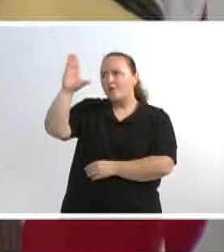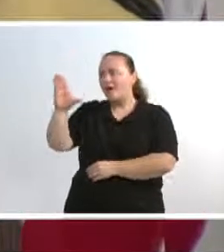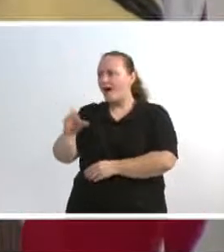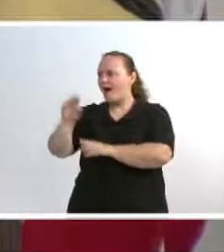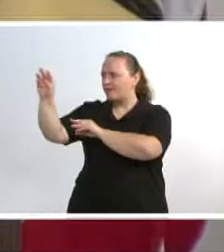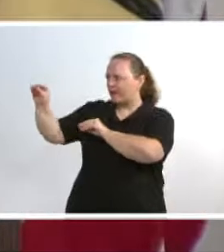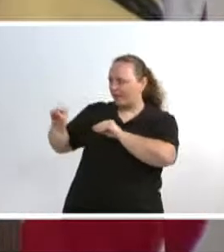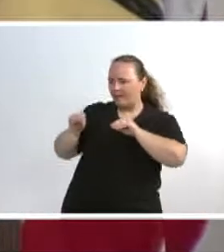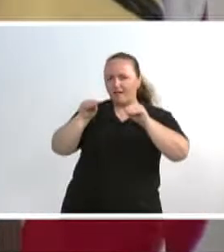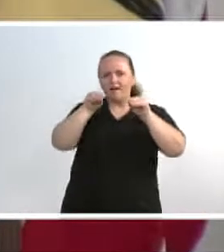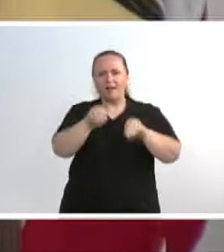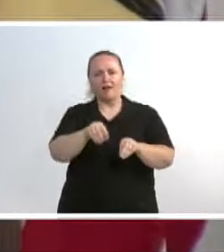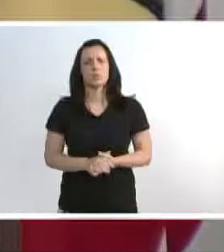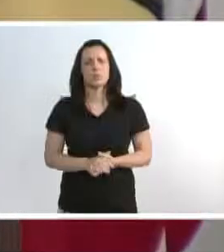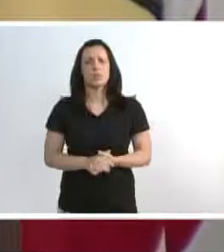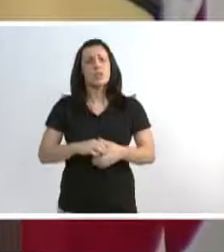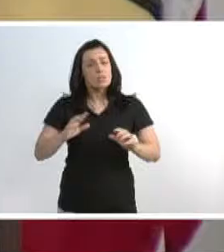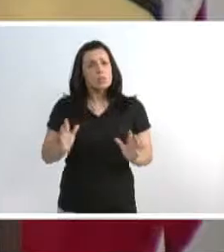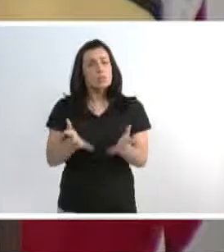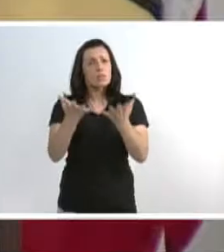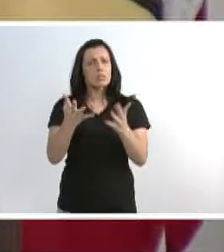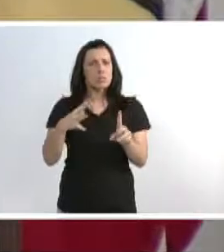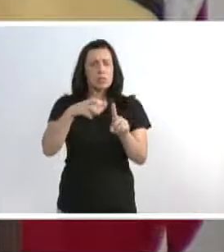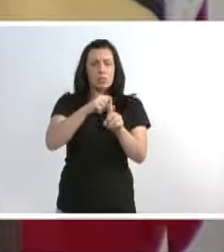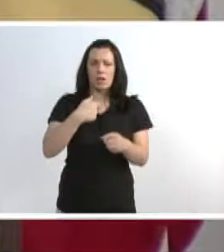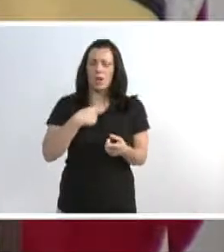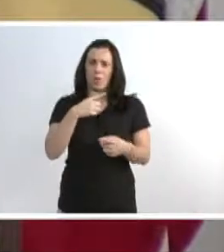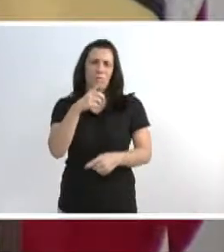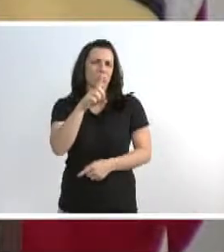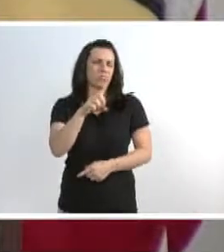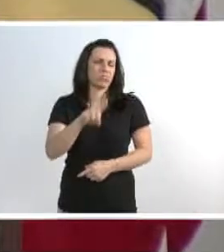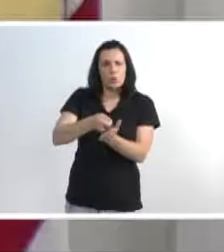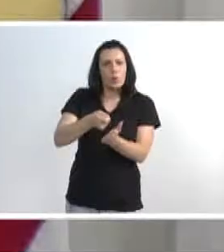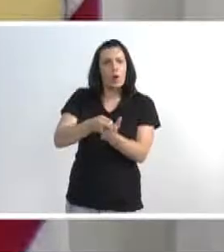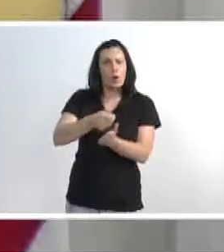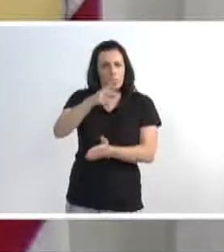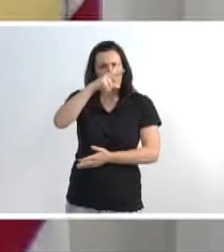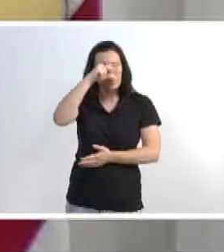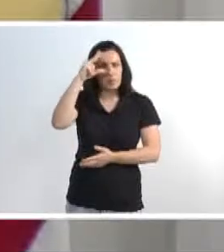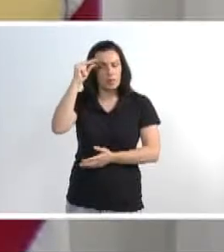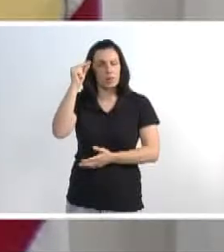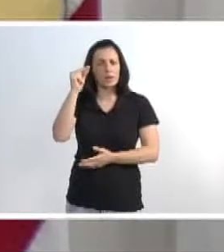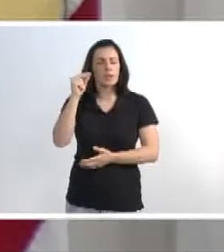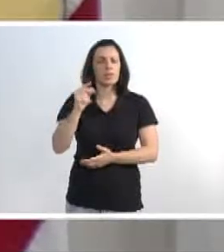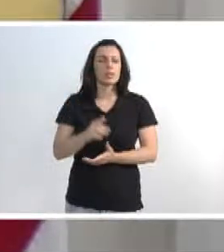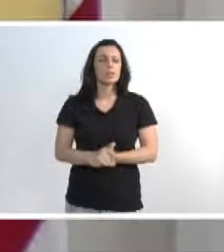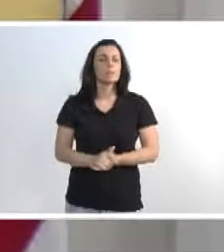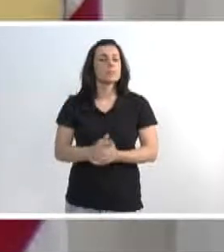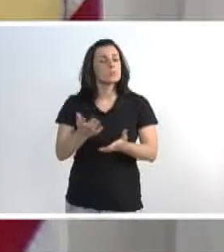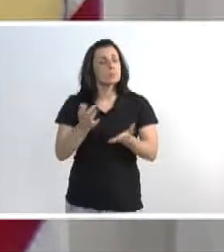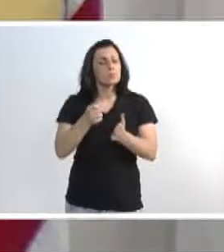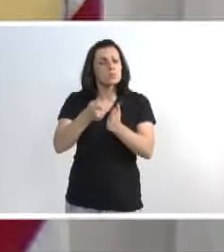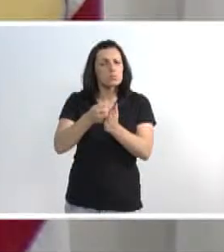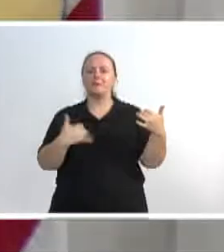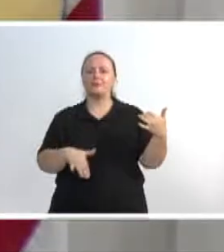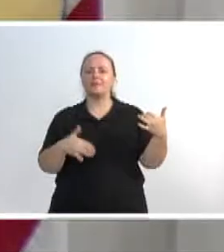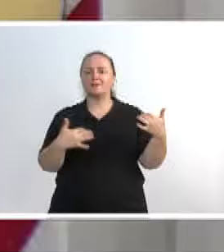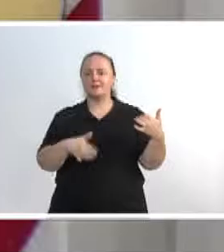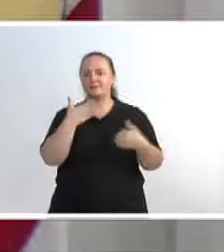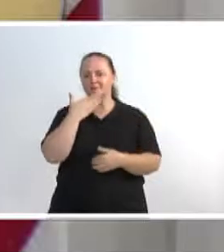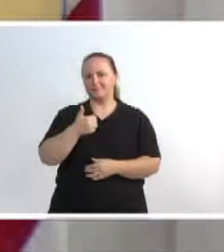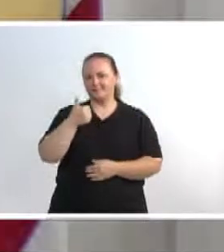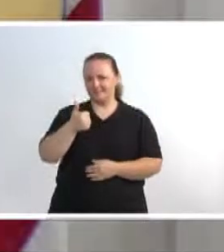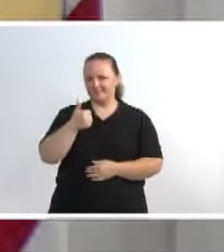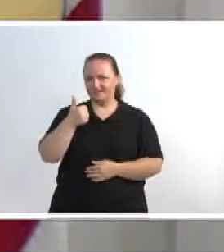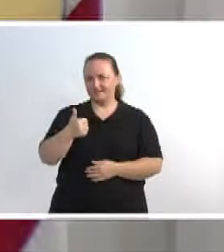sobre o dia da consciência negra na sequência no grande expediente os parlamentares abordaram vários assuntos na tribuna o vereador